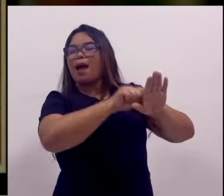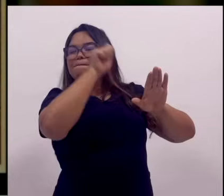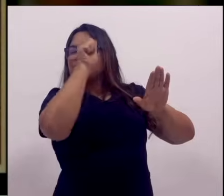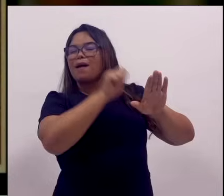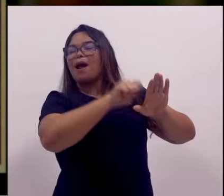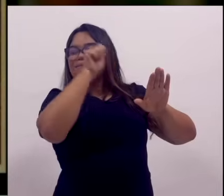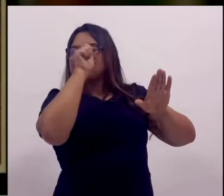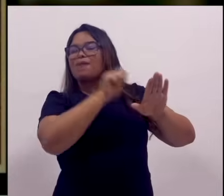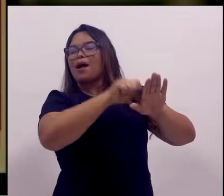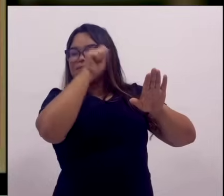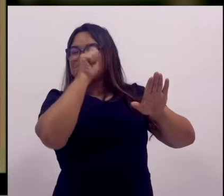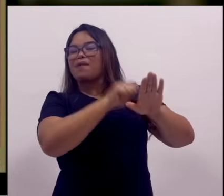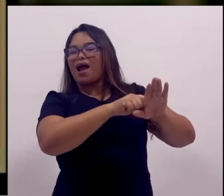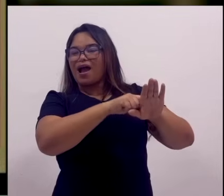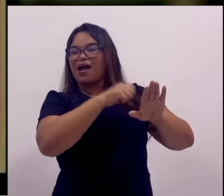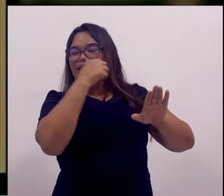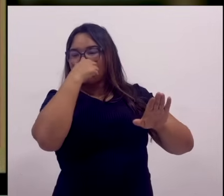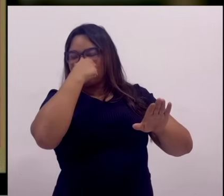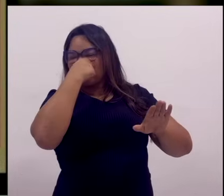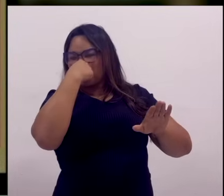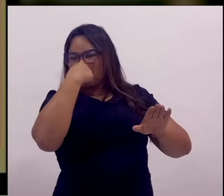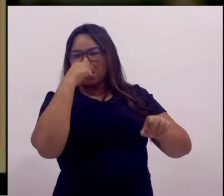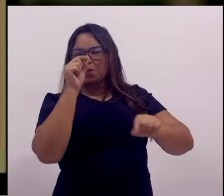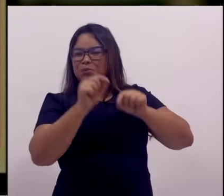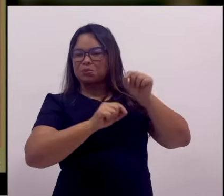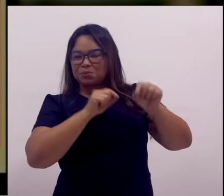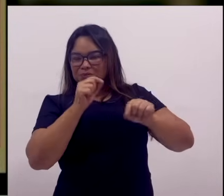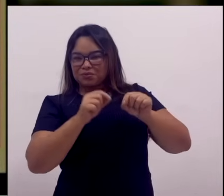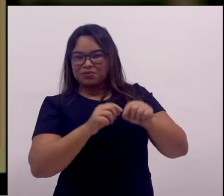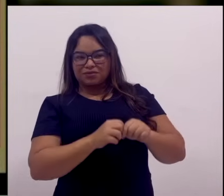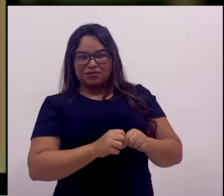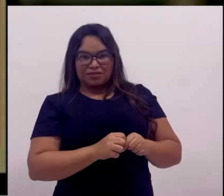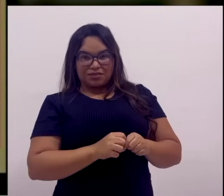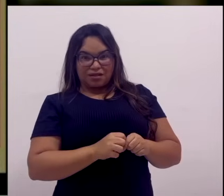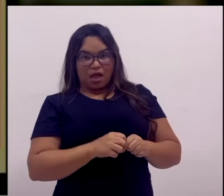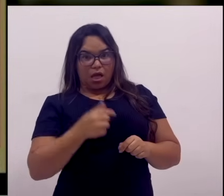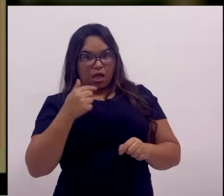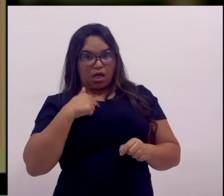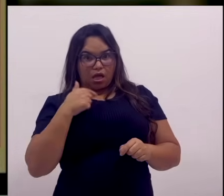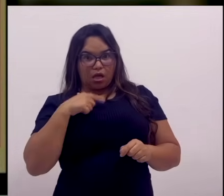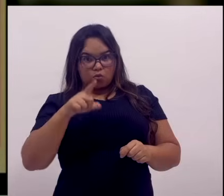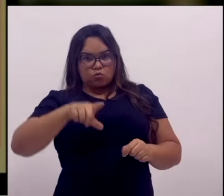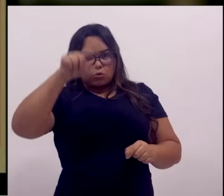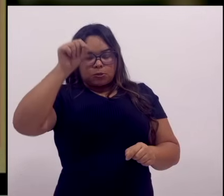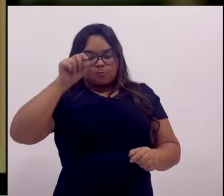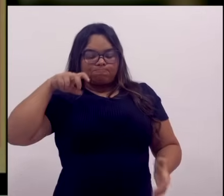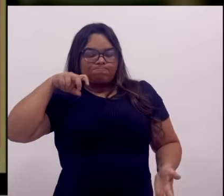porta. E aqui está um lindo campo pronto para a colheita.